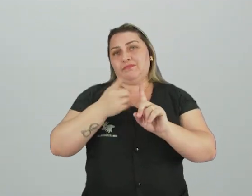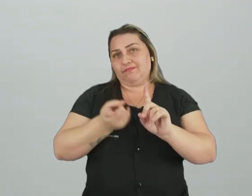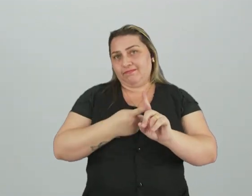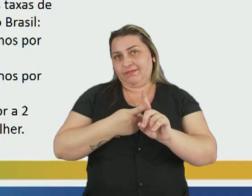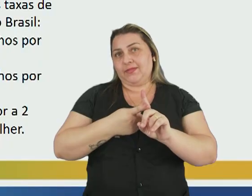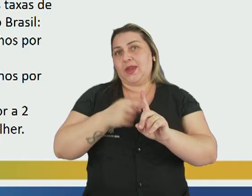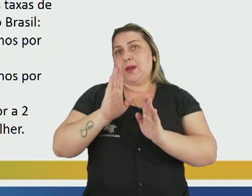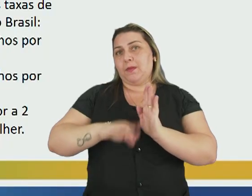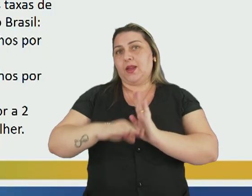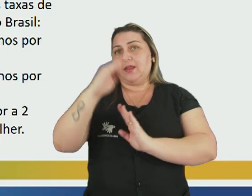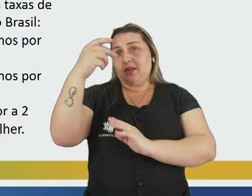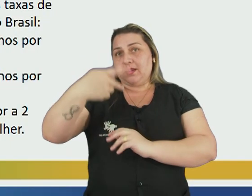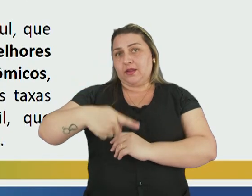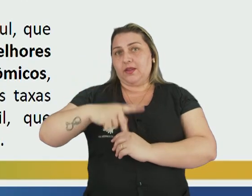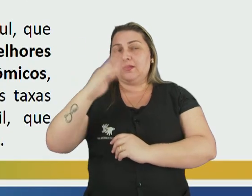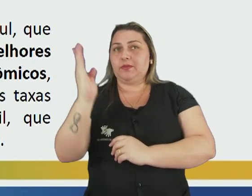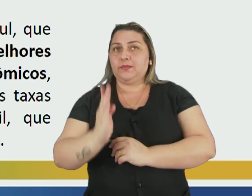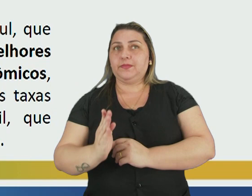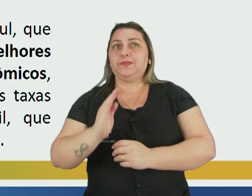aqui no Brasil.